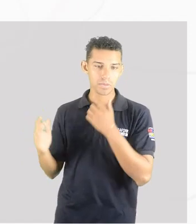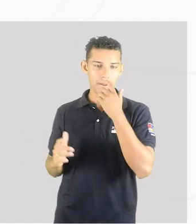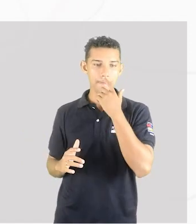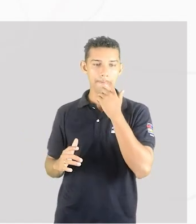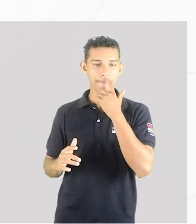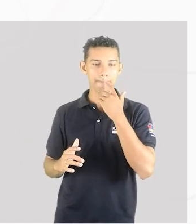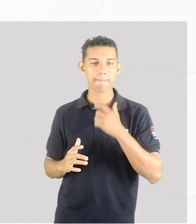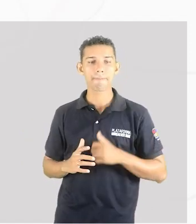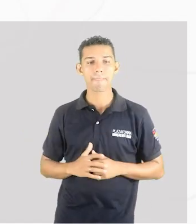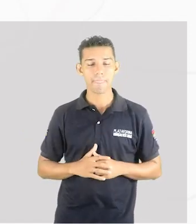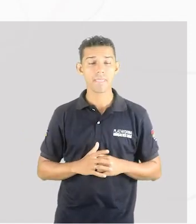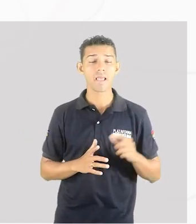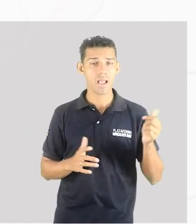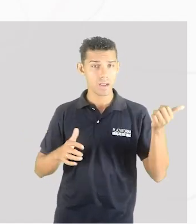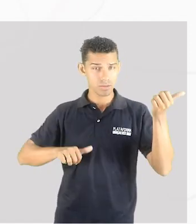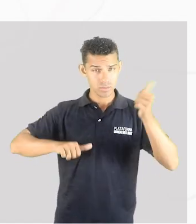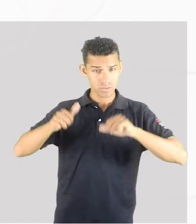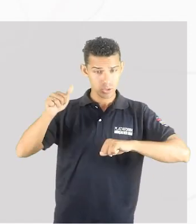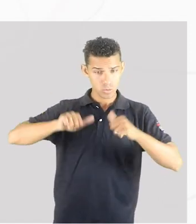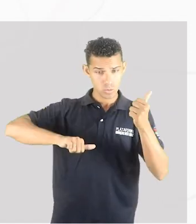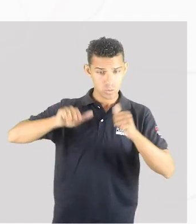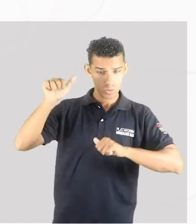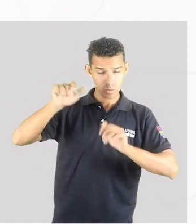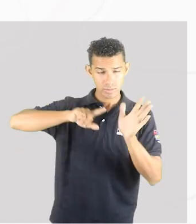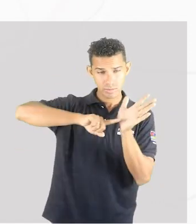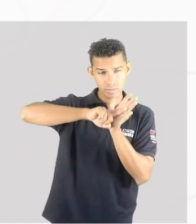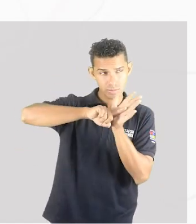Trazendo para cá. Isso aqui é uma análise ou decomposição.